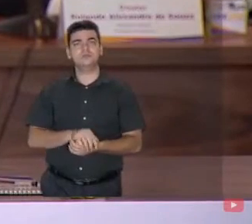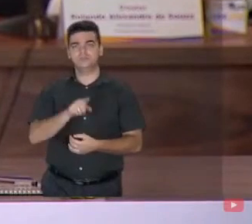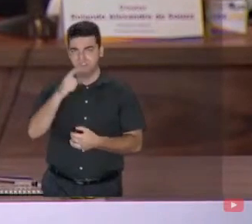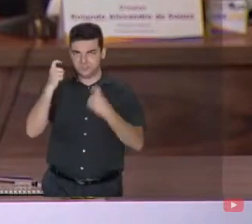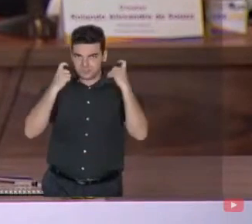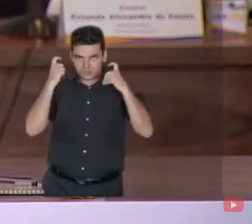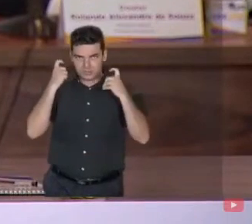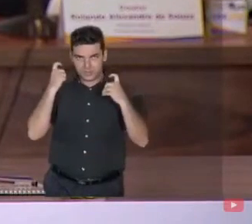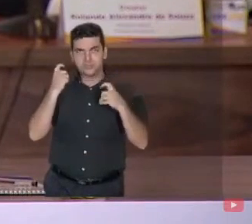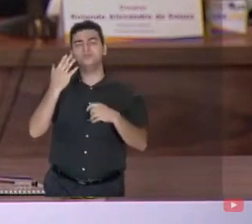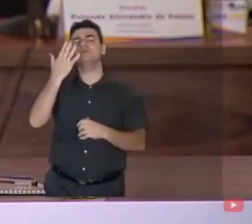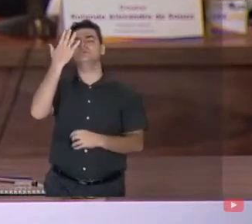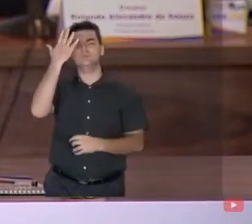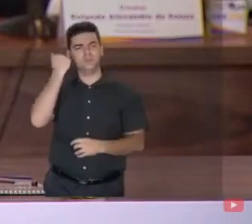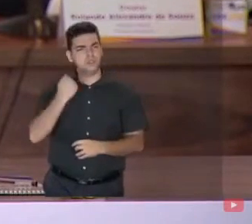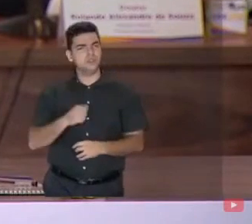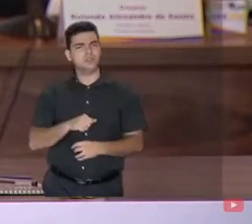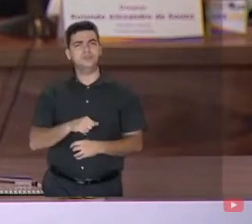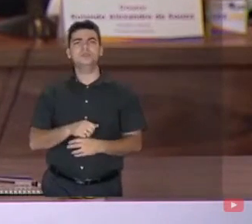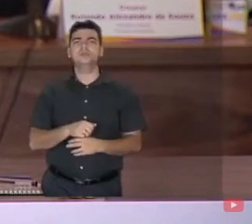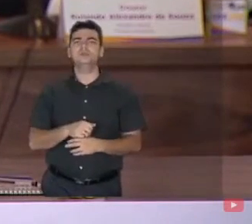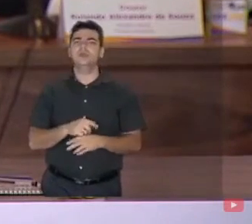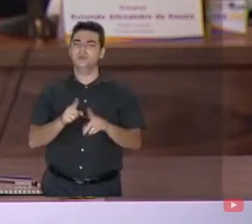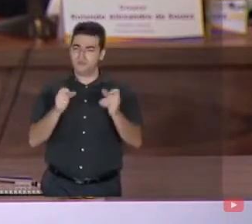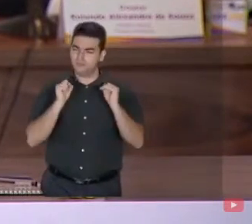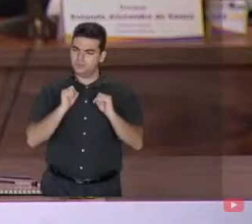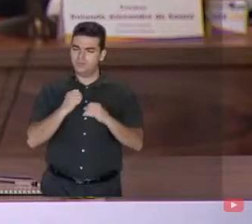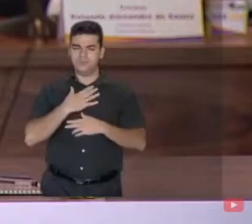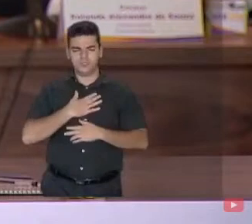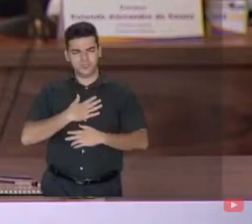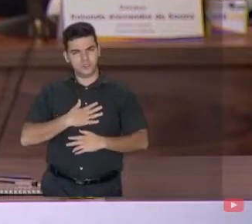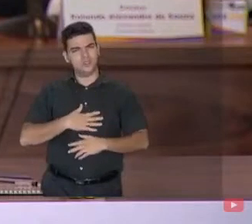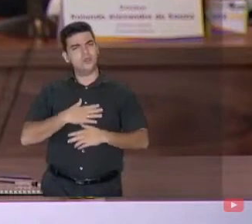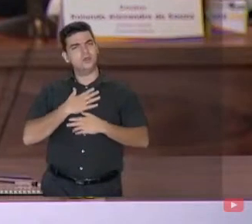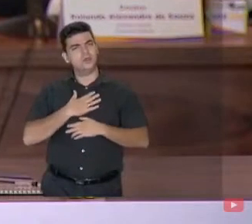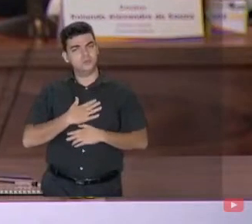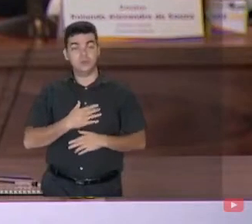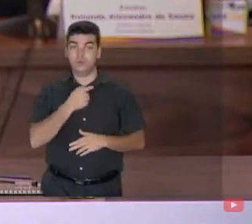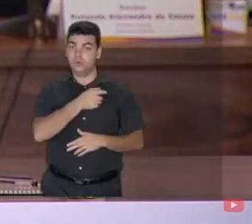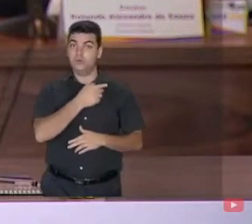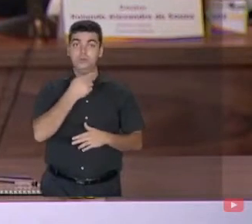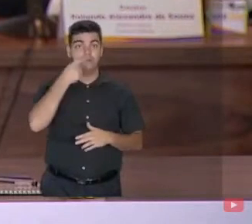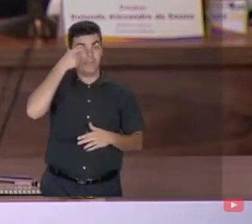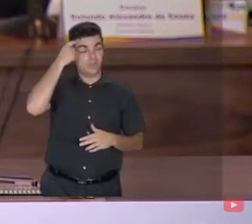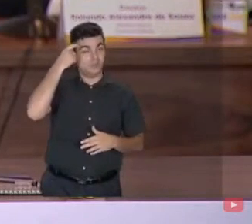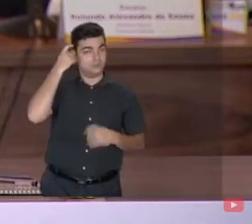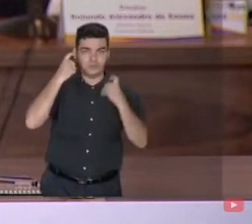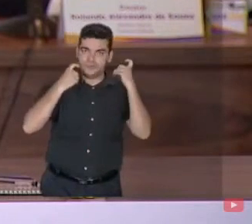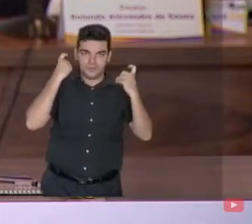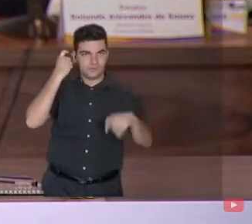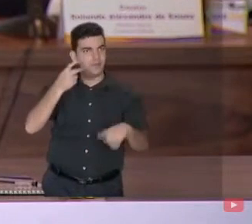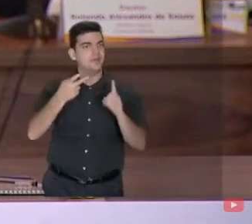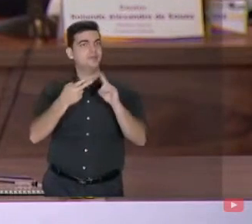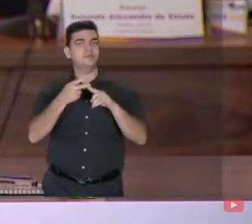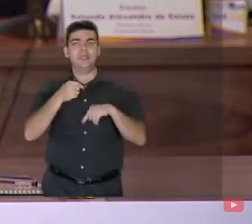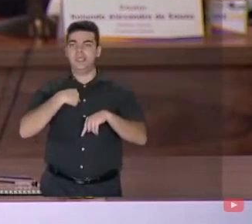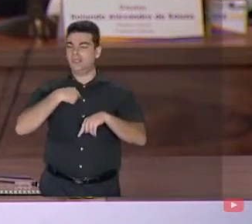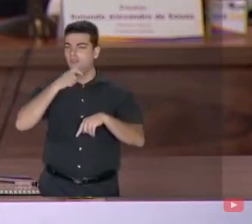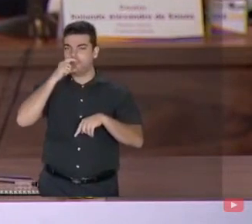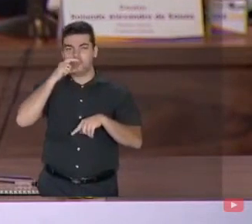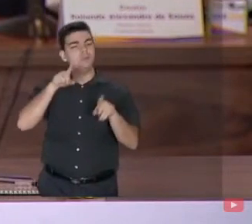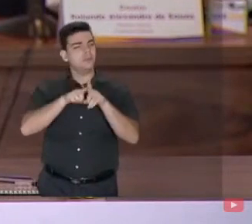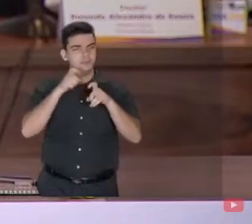preocupam desde logo o atual presidente, o ministro Barroso, preocupam a mim, que vou assumir